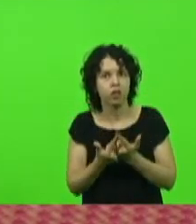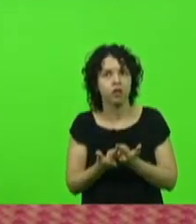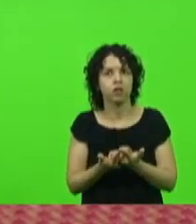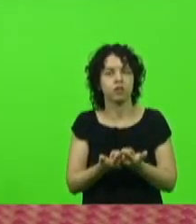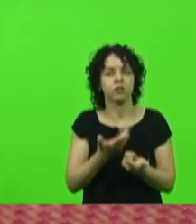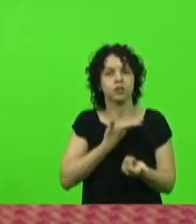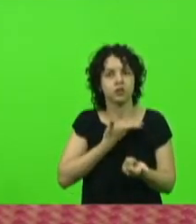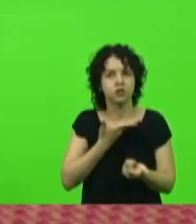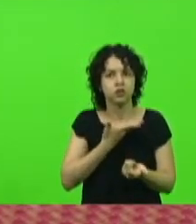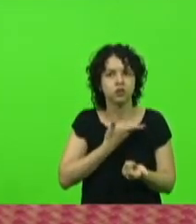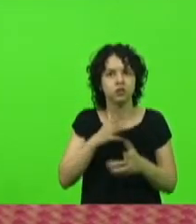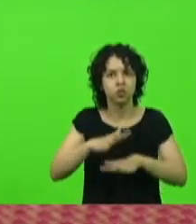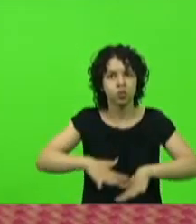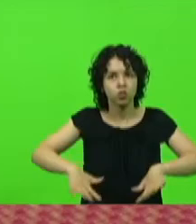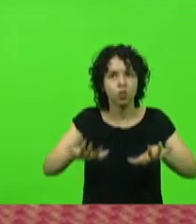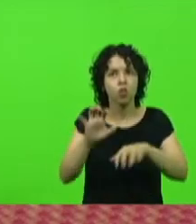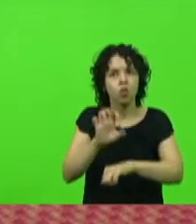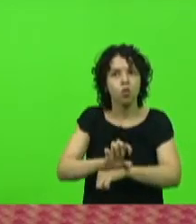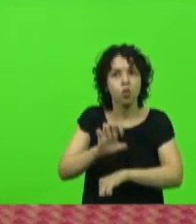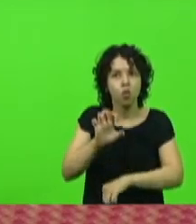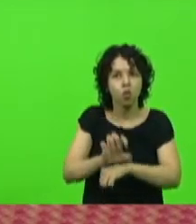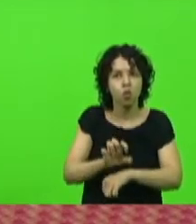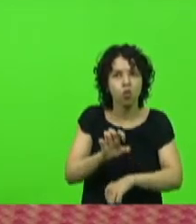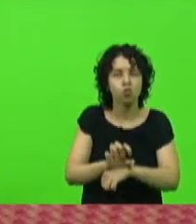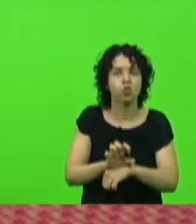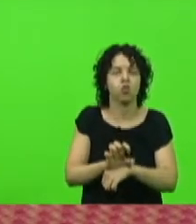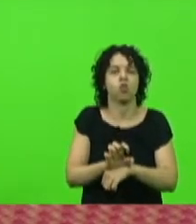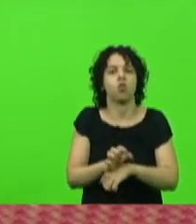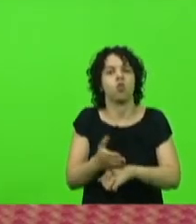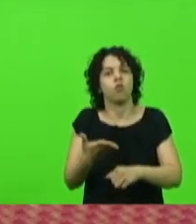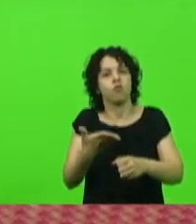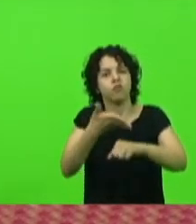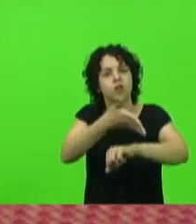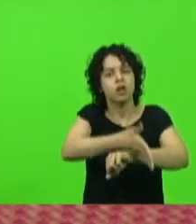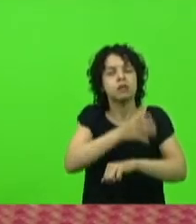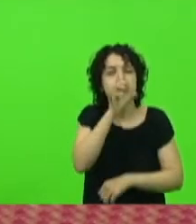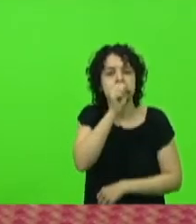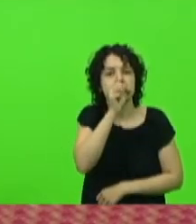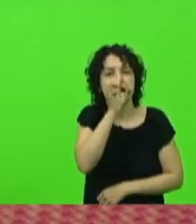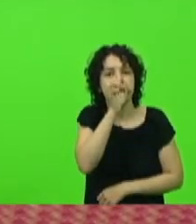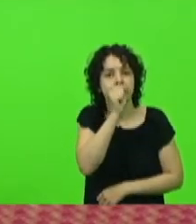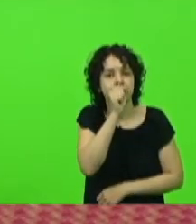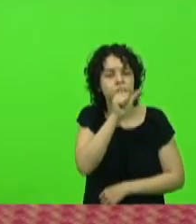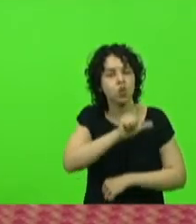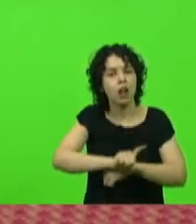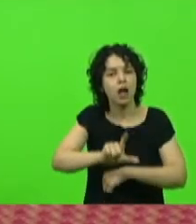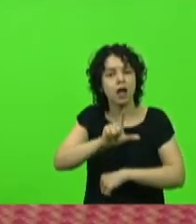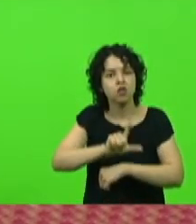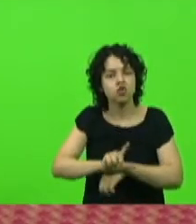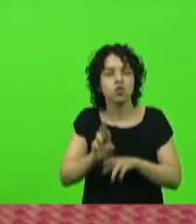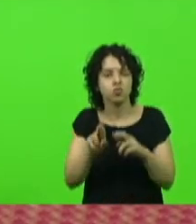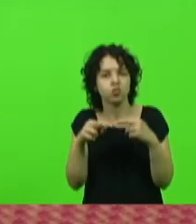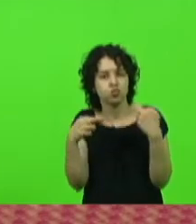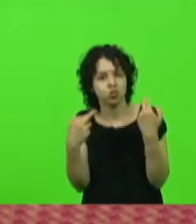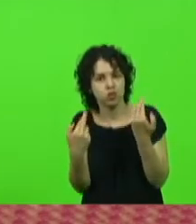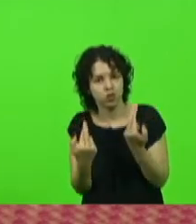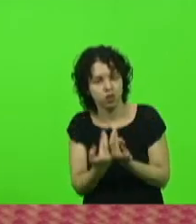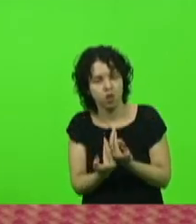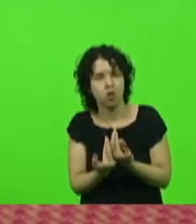Estado, para estarem sábado em Lages, na reunião do Partido Liberal, organizada